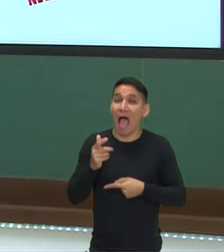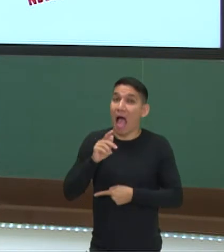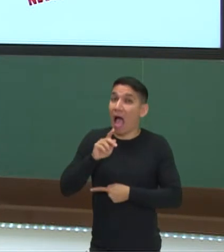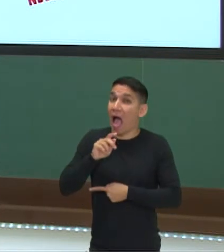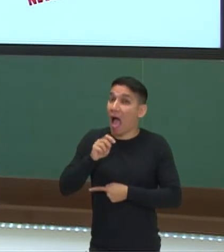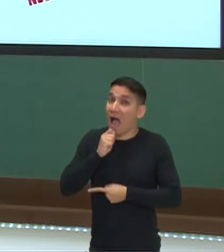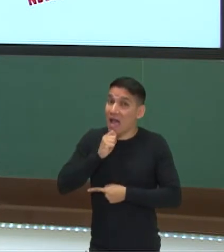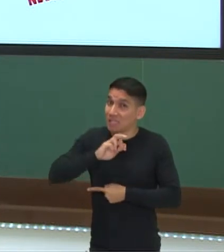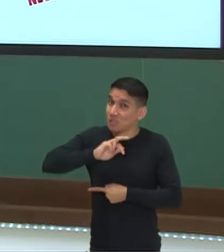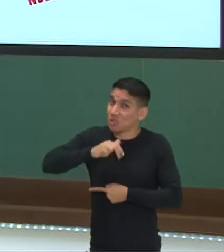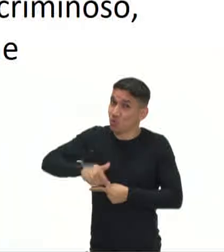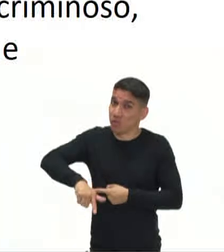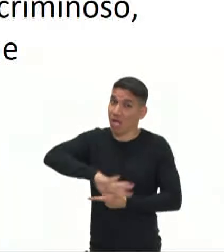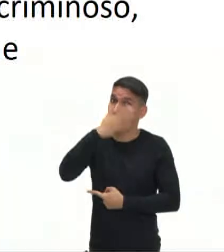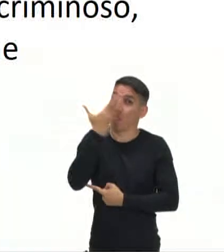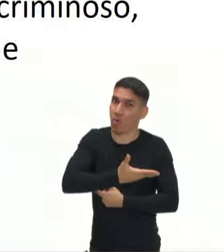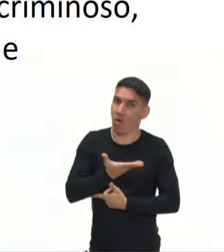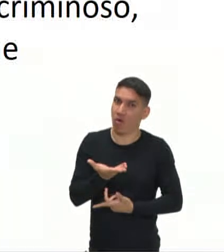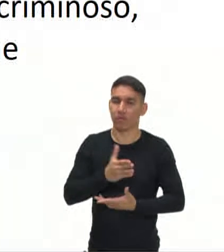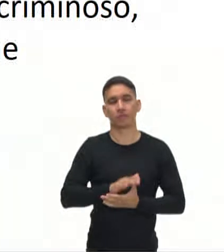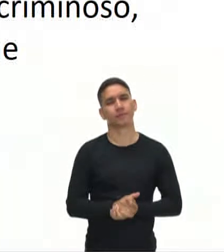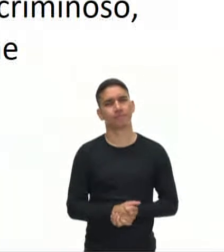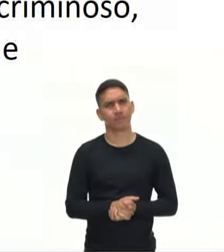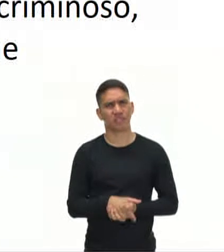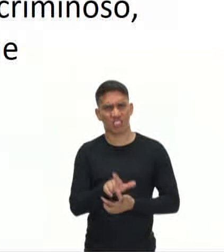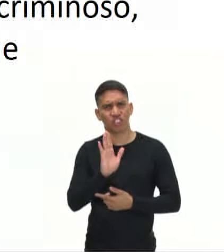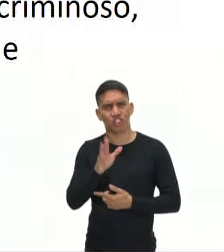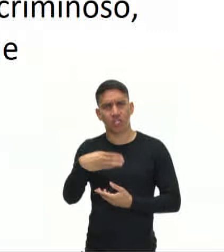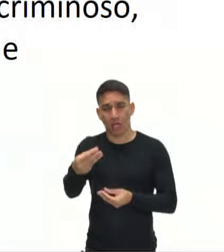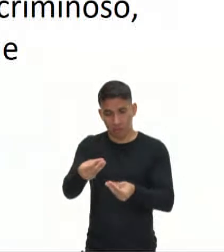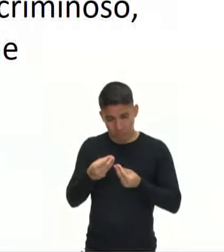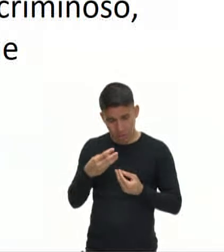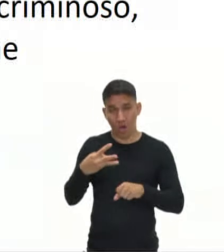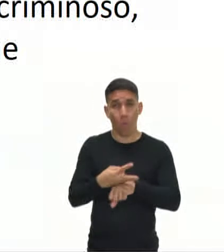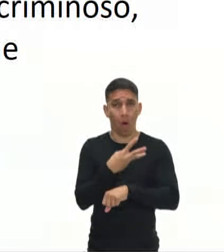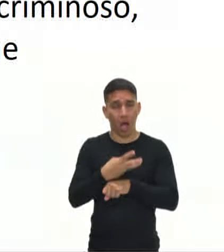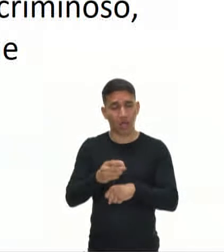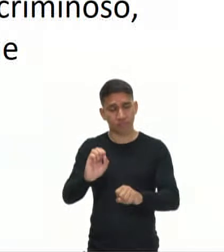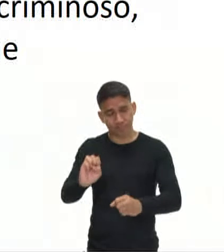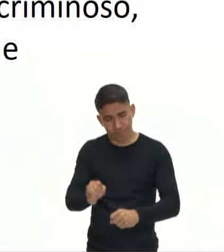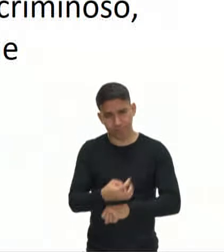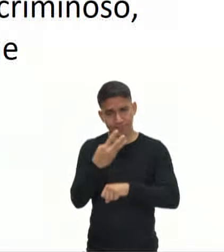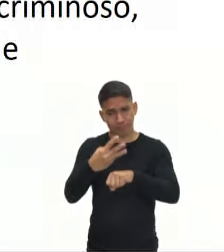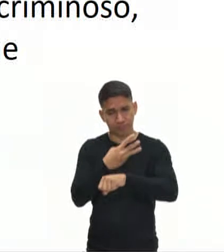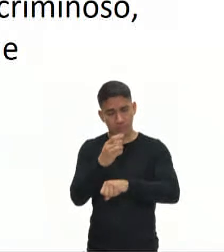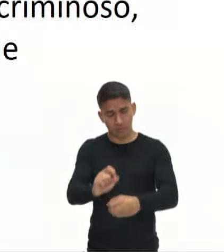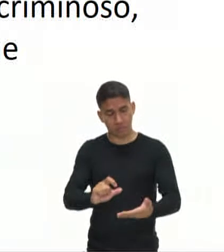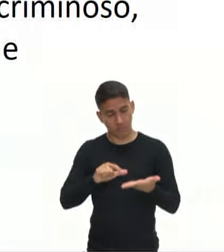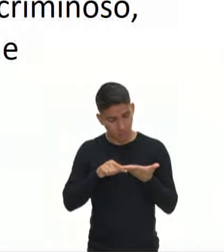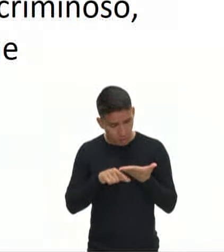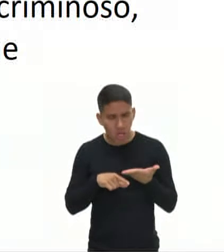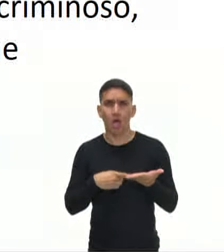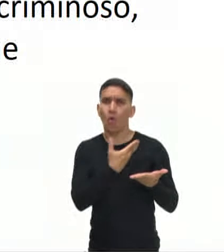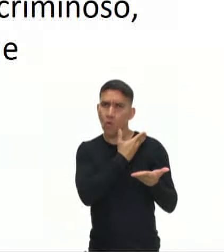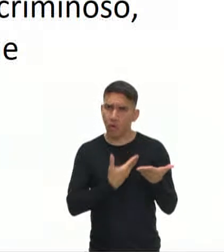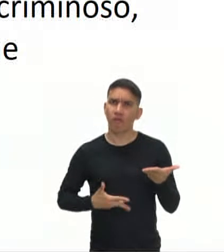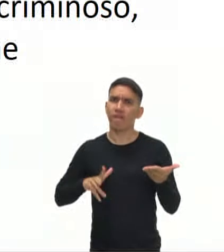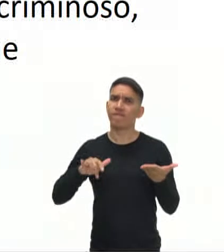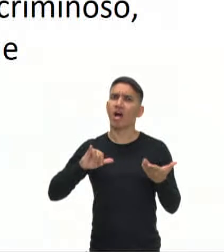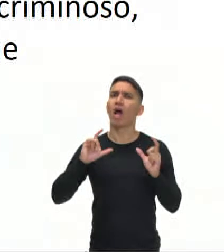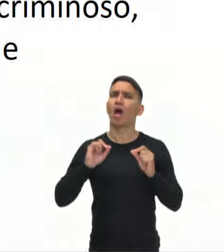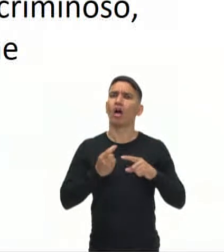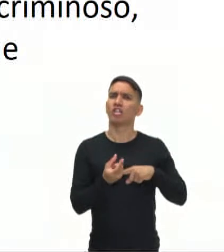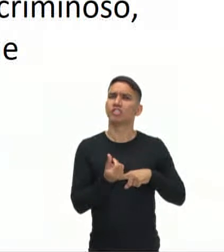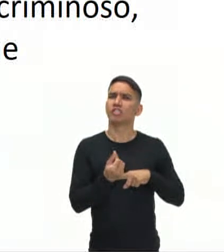comprovação. Quem já recebeu alguma mensagem via WhatsApp informando que o governo vai confiscar a caderneta